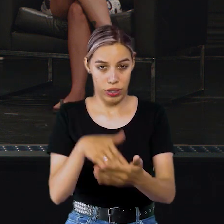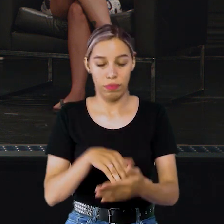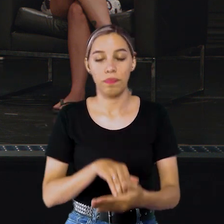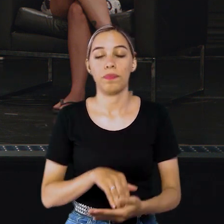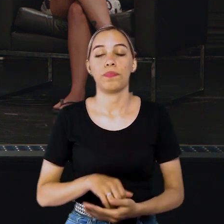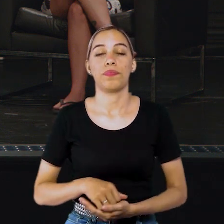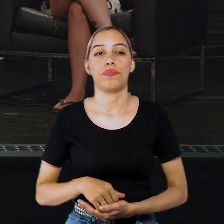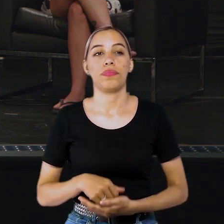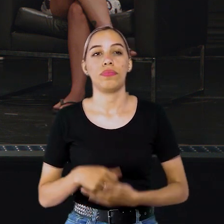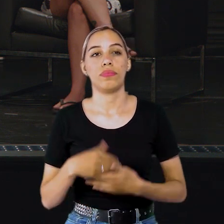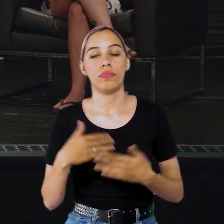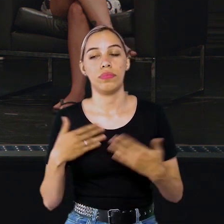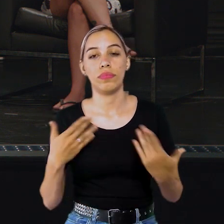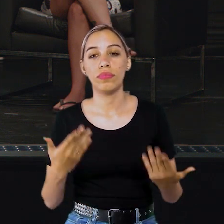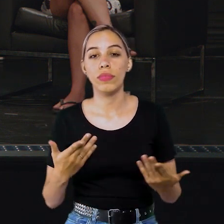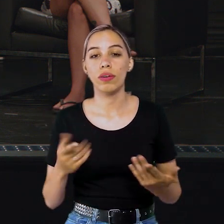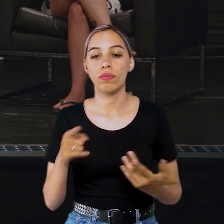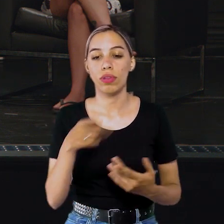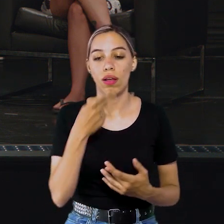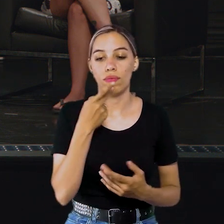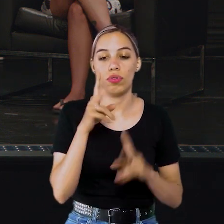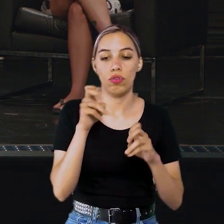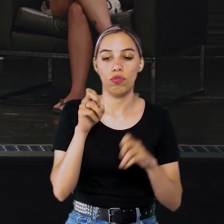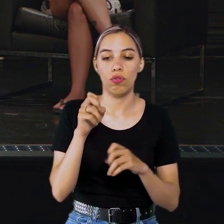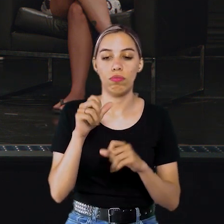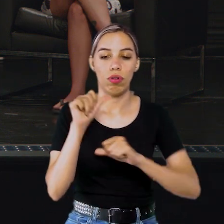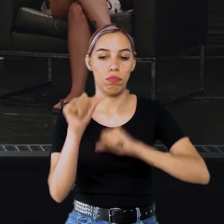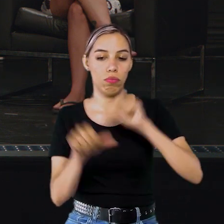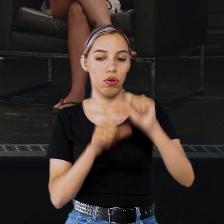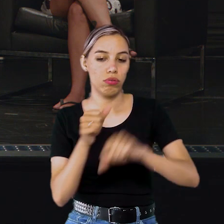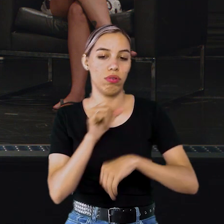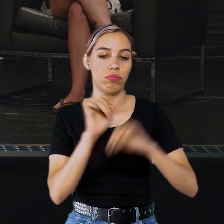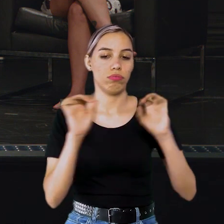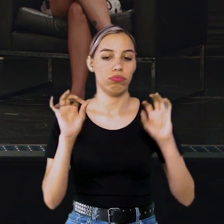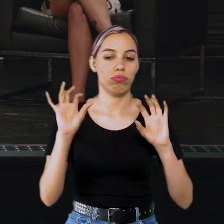Porque você está falando dessa mudança climática, está falando de